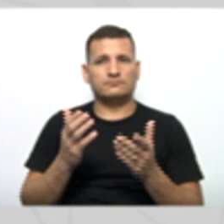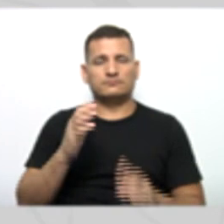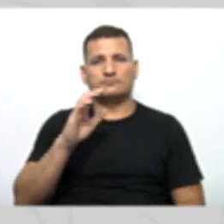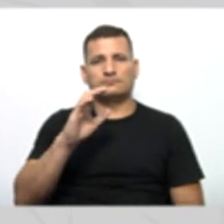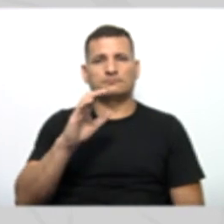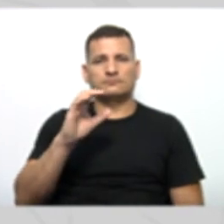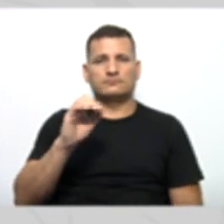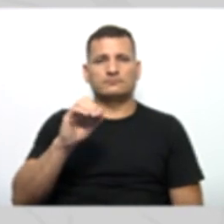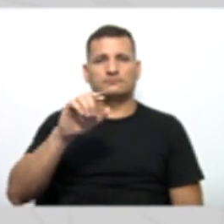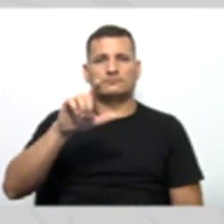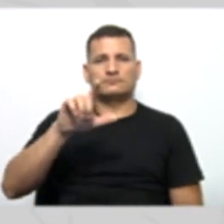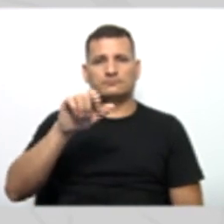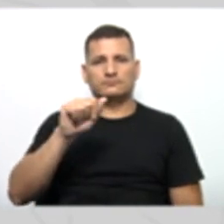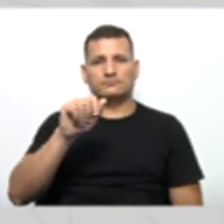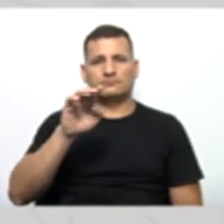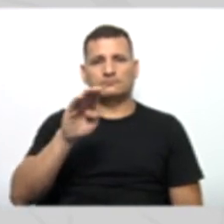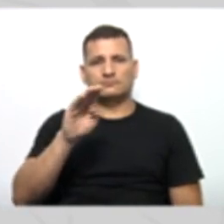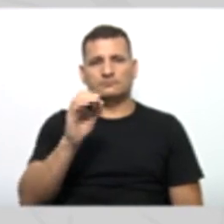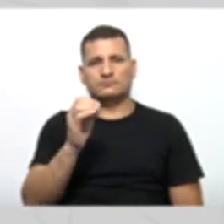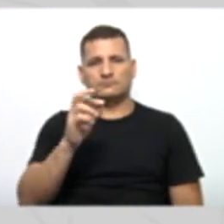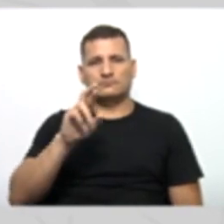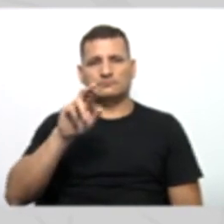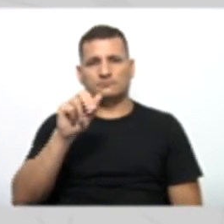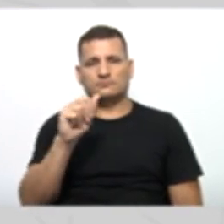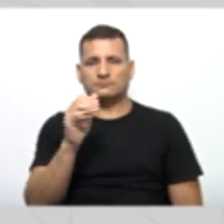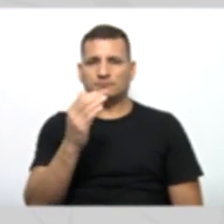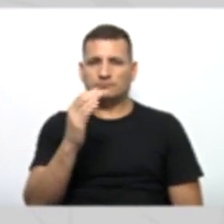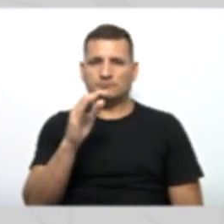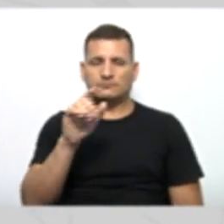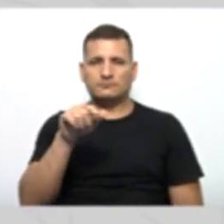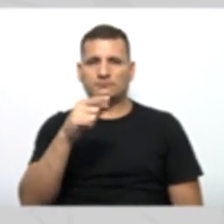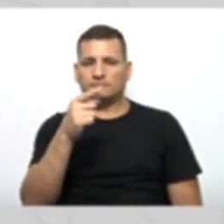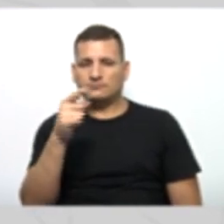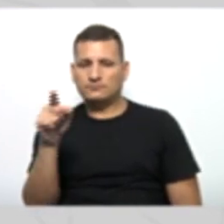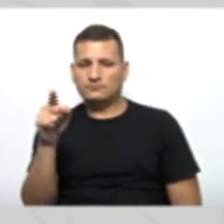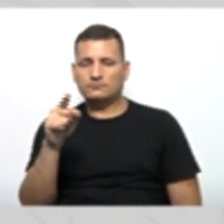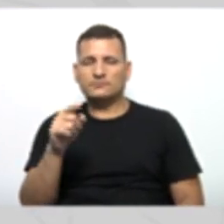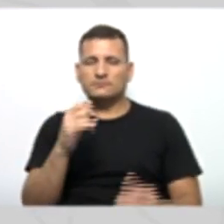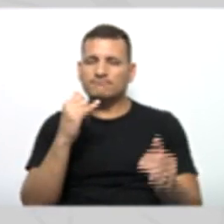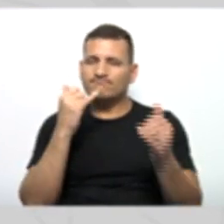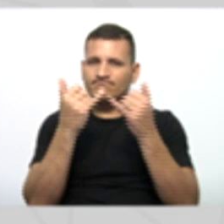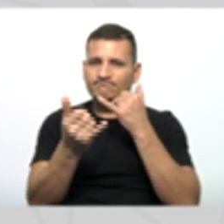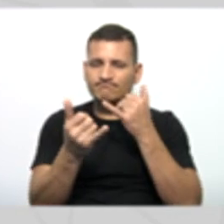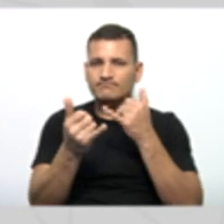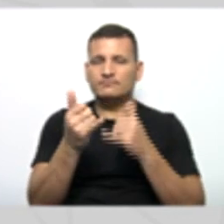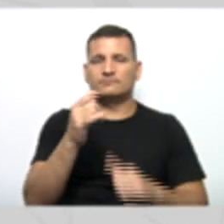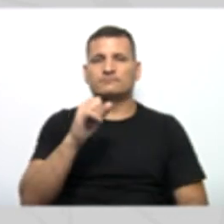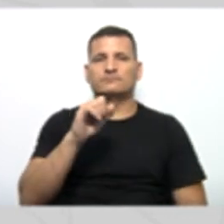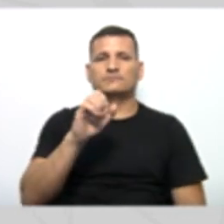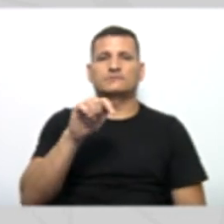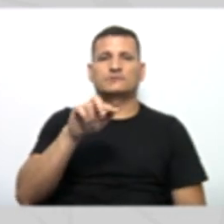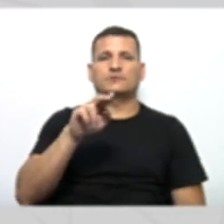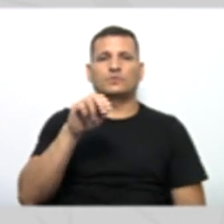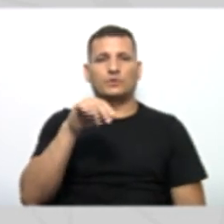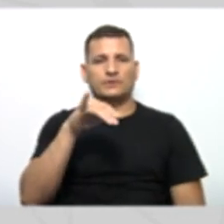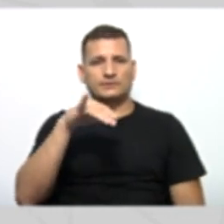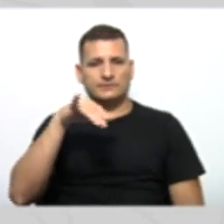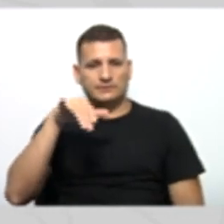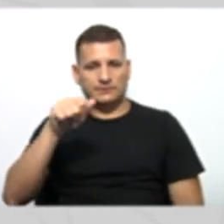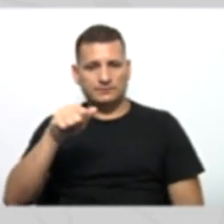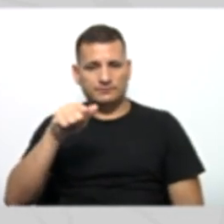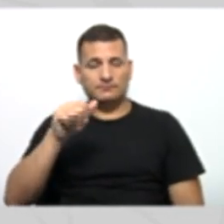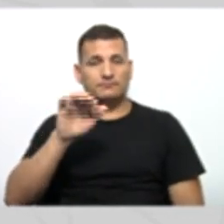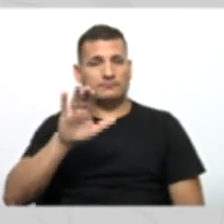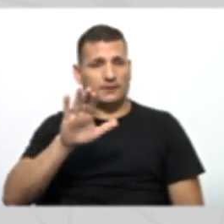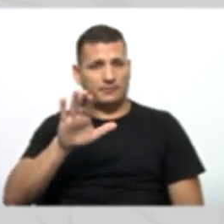de colaboração, certo? Tem certa semelhança com o diagrama de sequência. Enquanto o diagrama